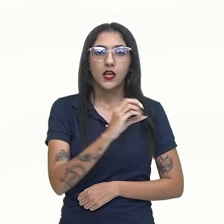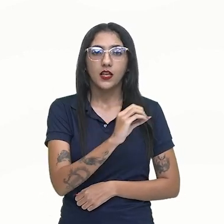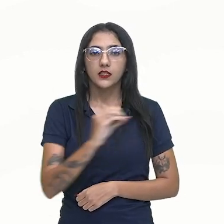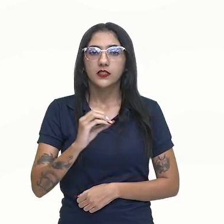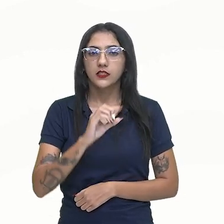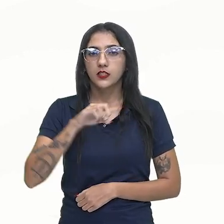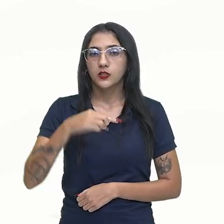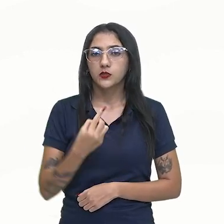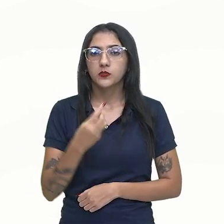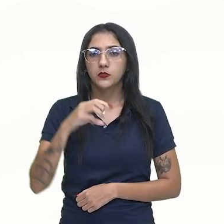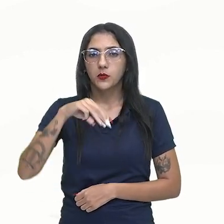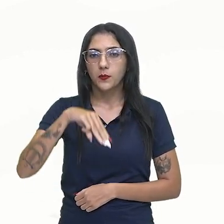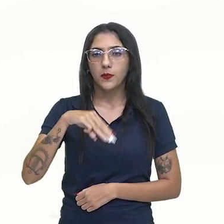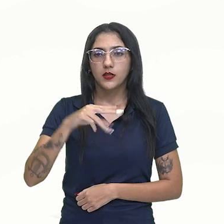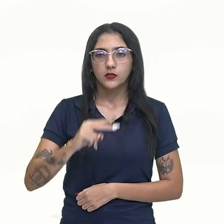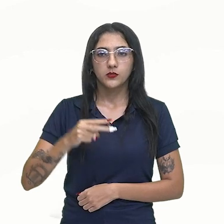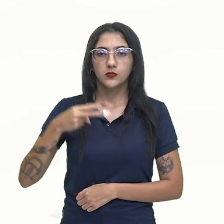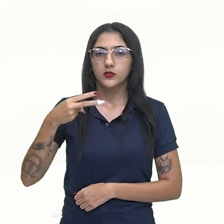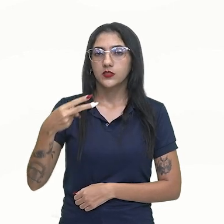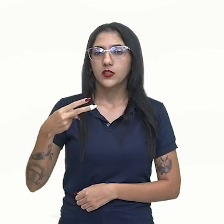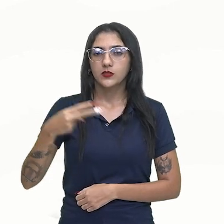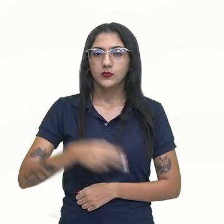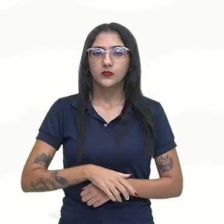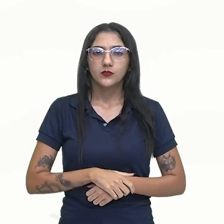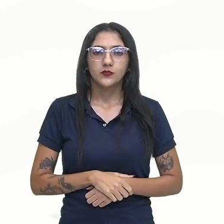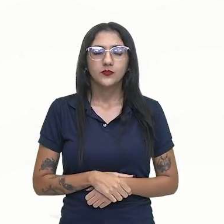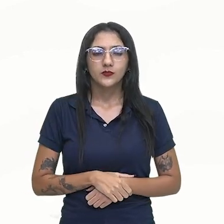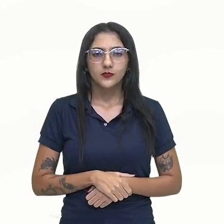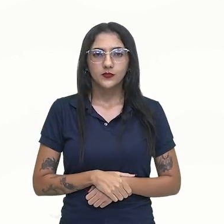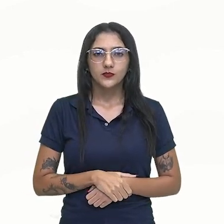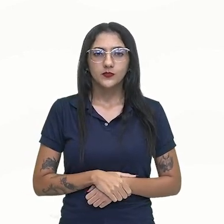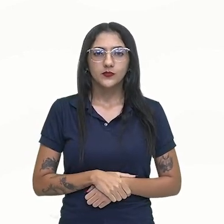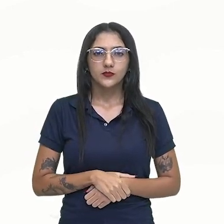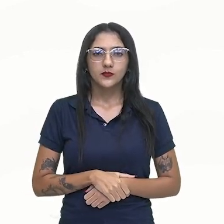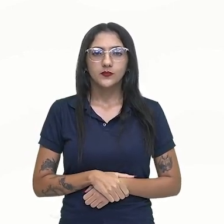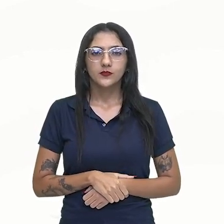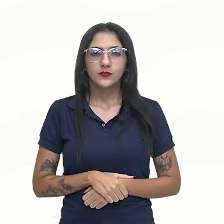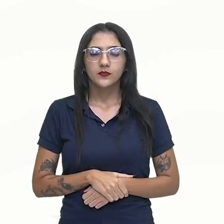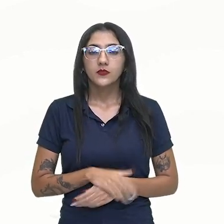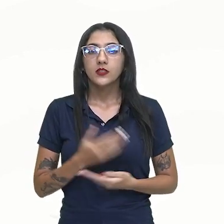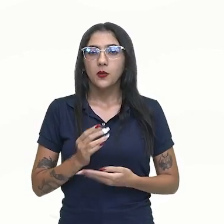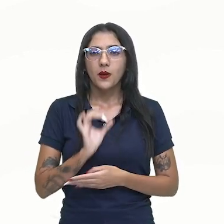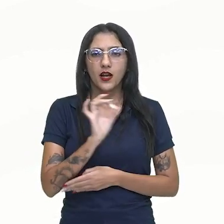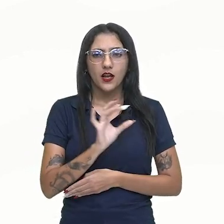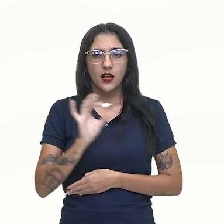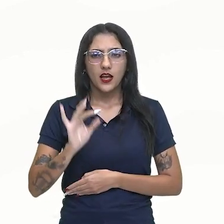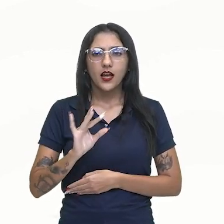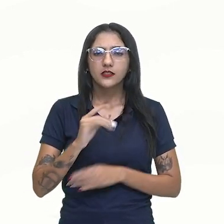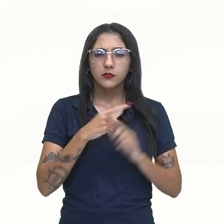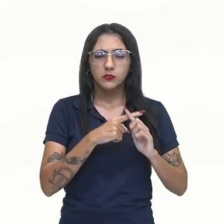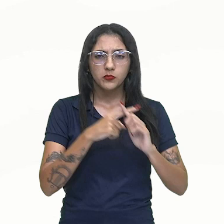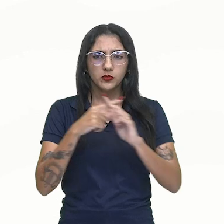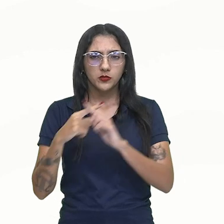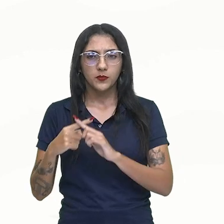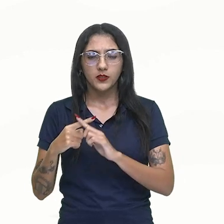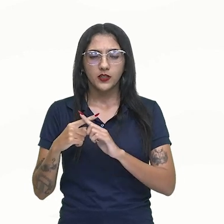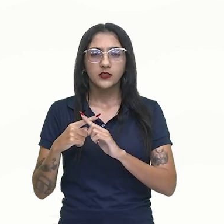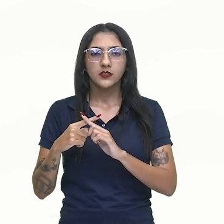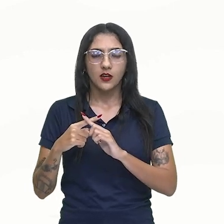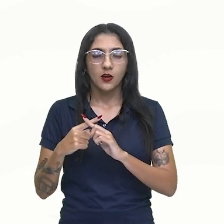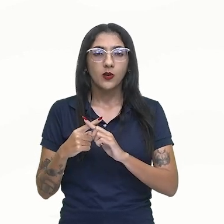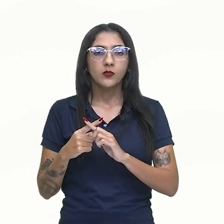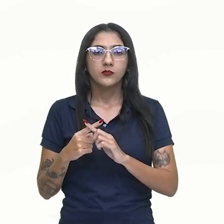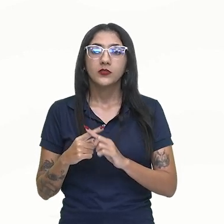500.000 metros quadrados, tá? Então, para cada multiplicação, tá, que a